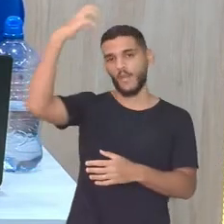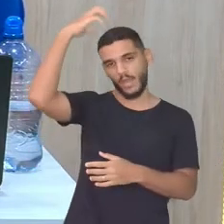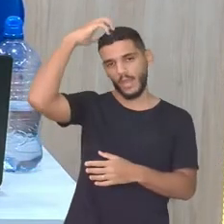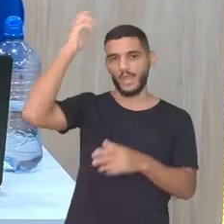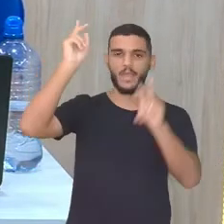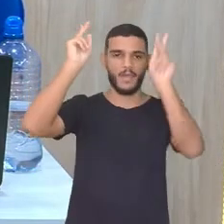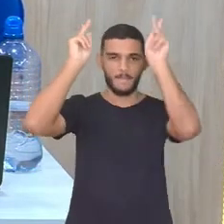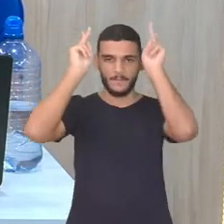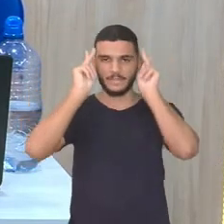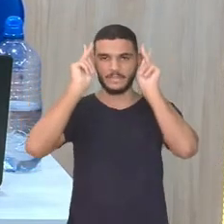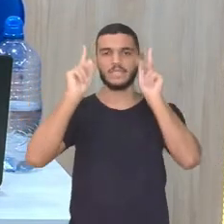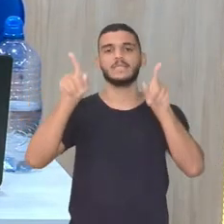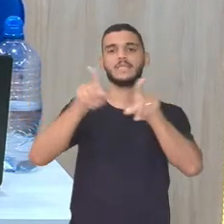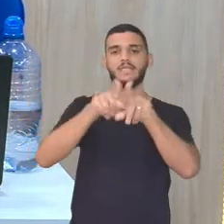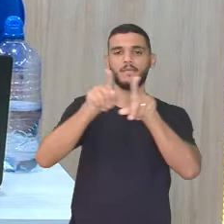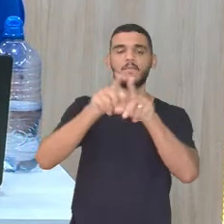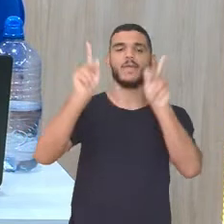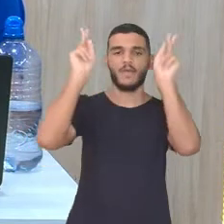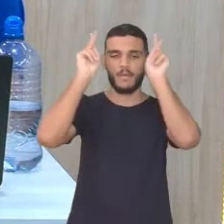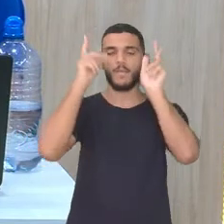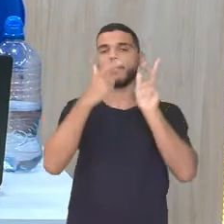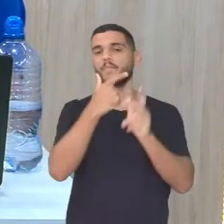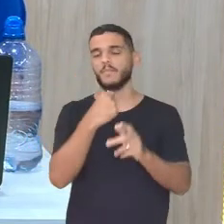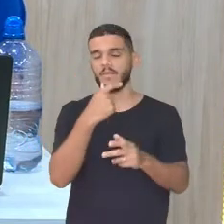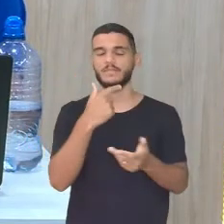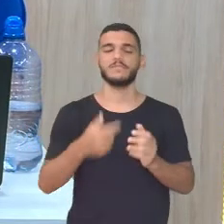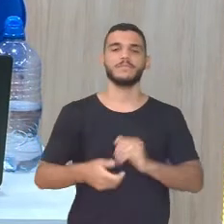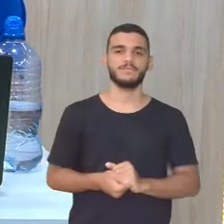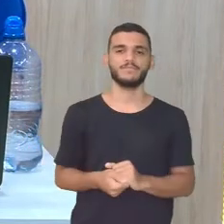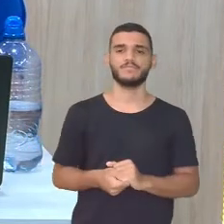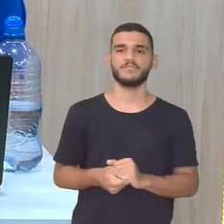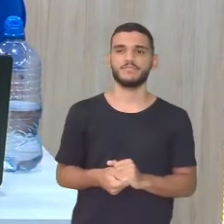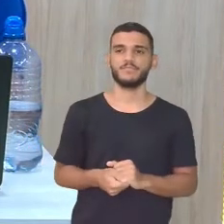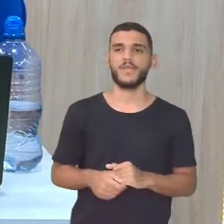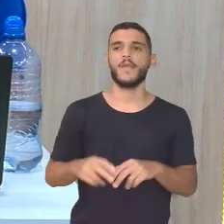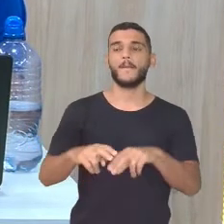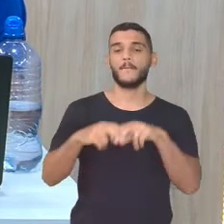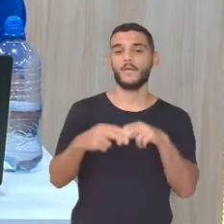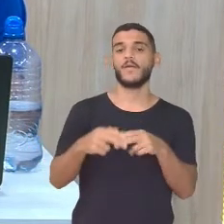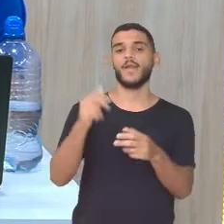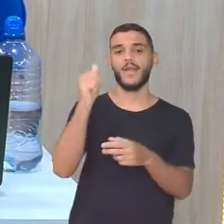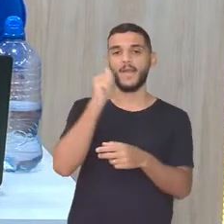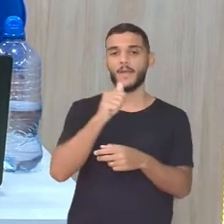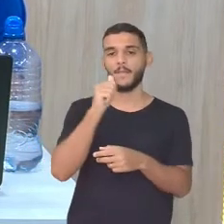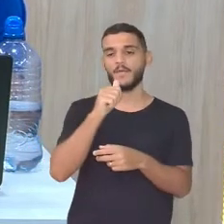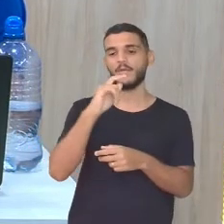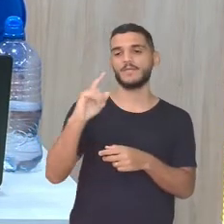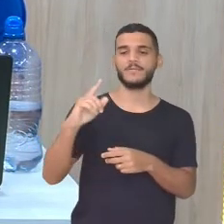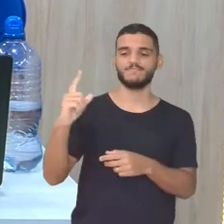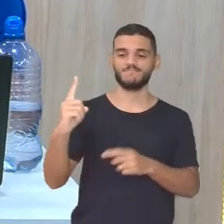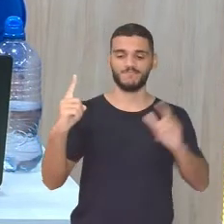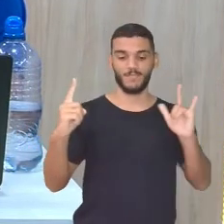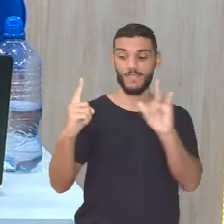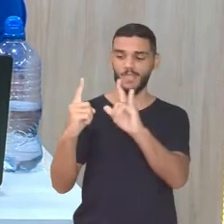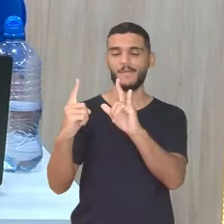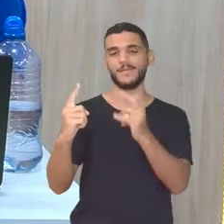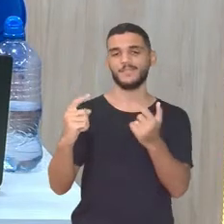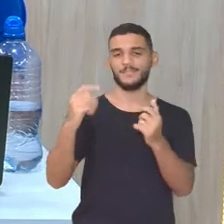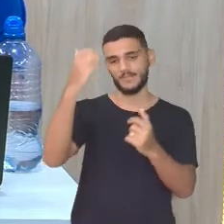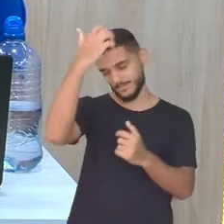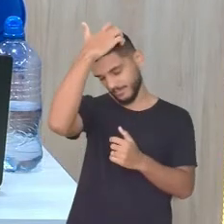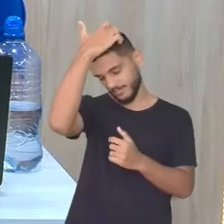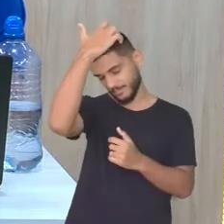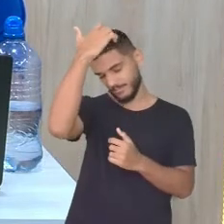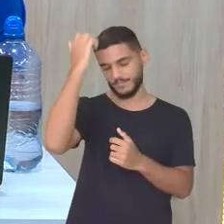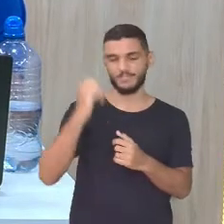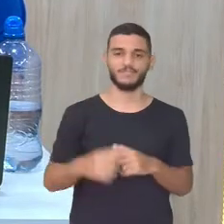e também o príncipe, a quem a princesa desenvolve um afeto maior do que pelo pai. Pense numa